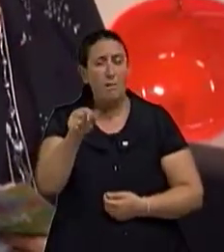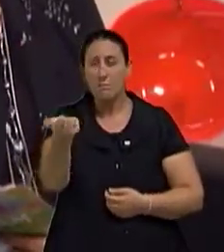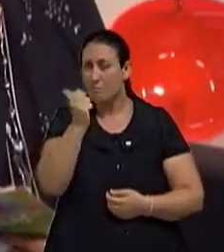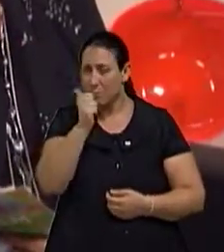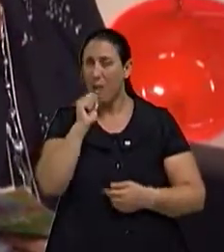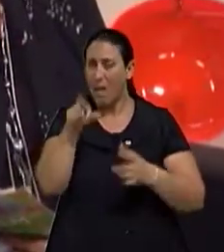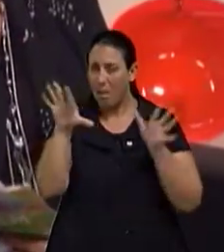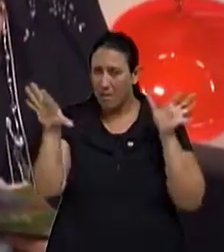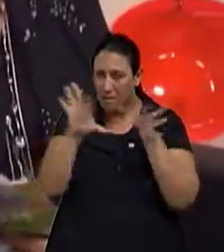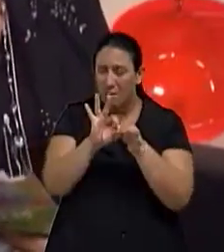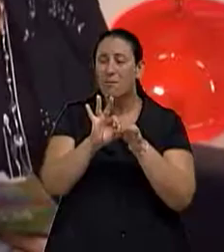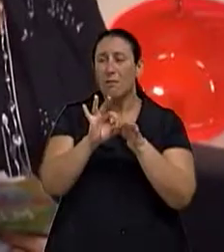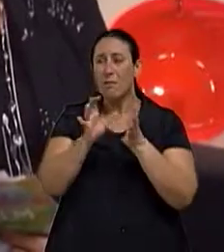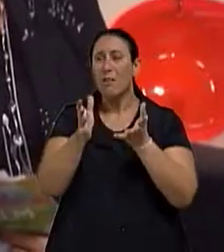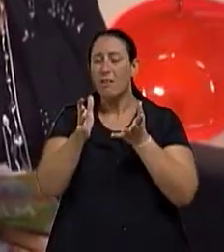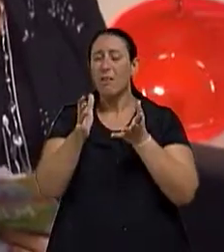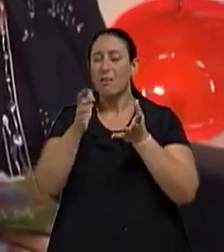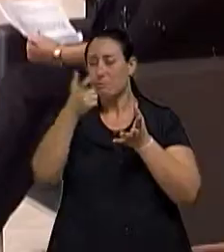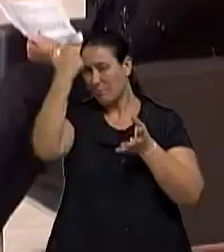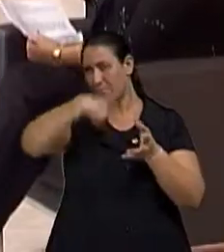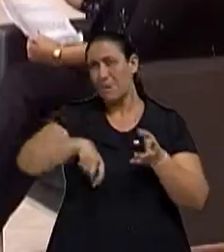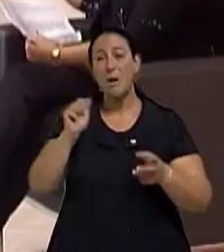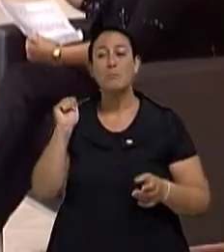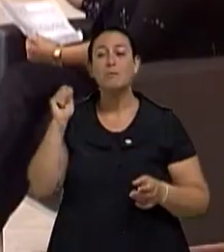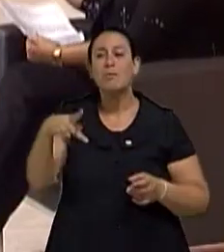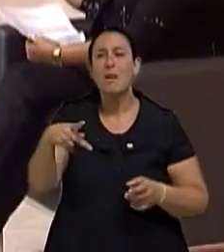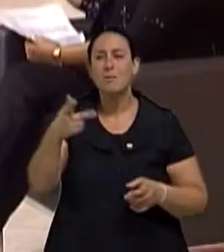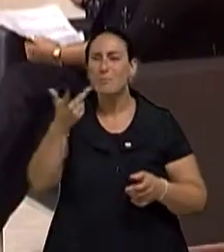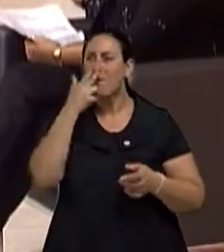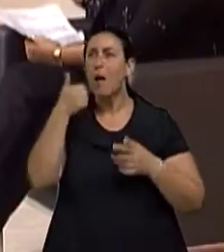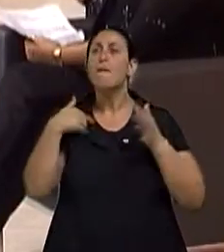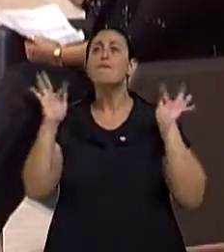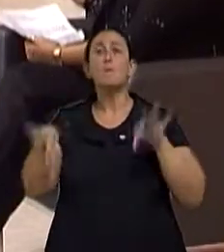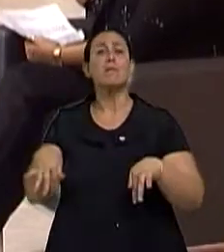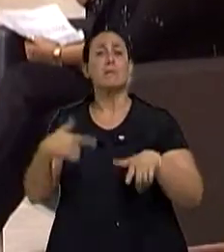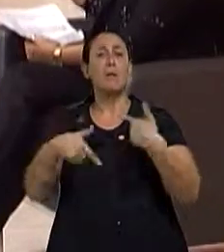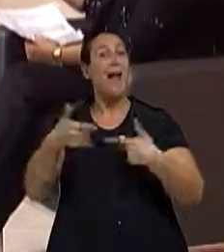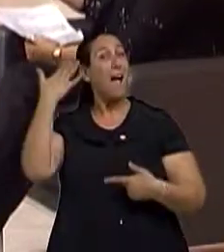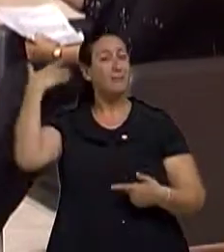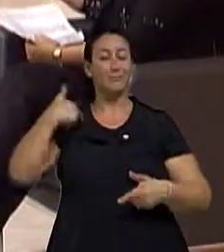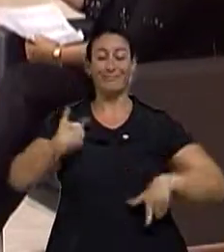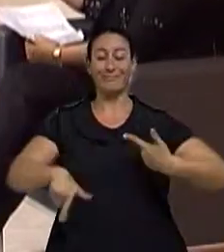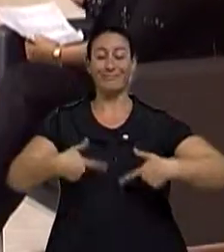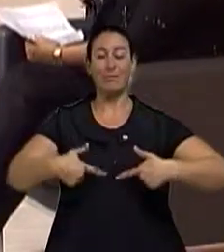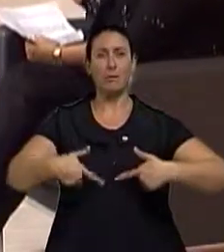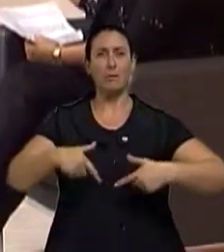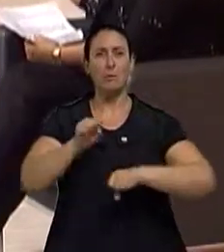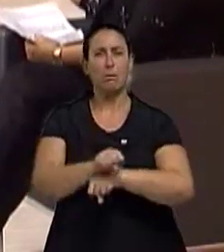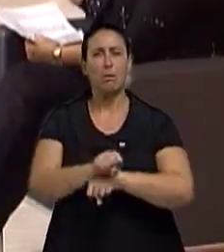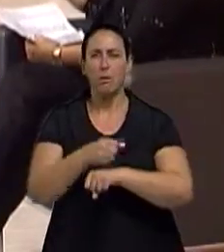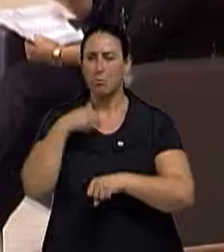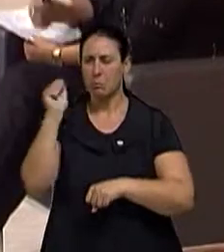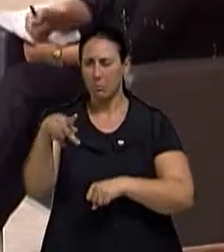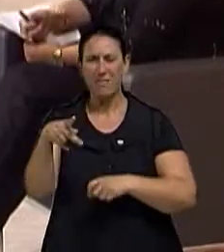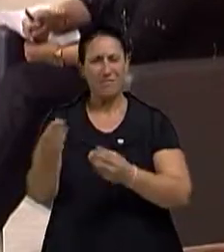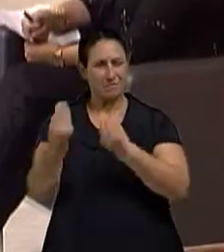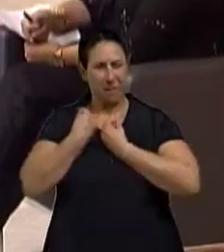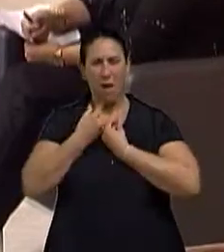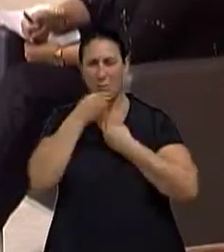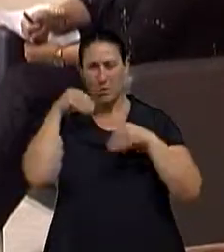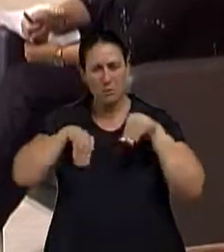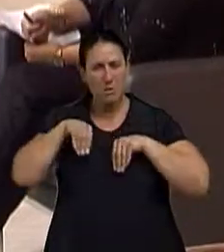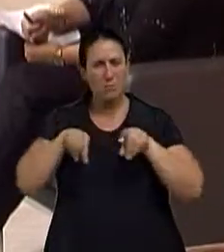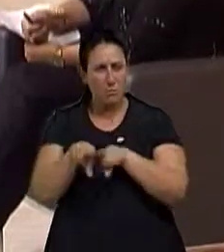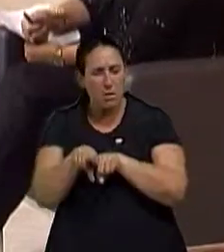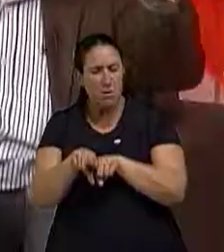vezes ligado ao álcool. A aposentadoria, essa perda de ser útil para a sociedade, pesa muito para o homem? Eu acho